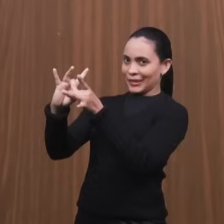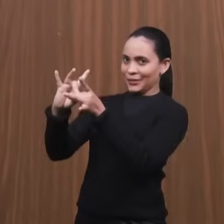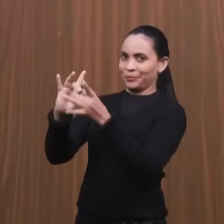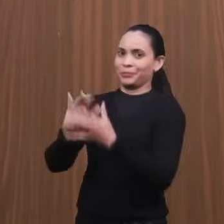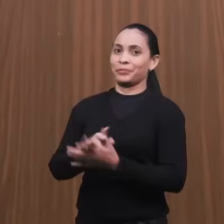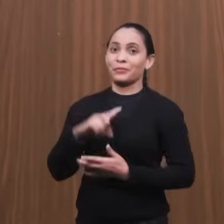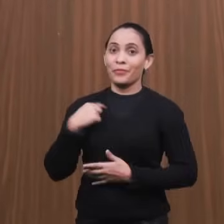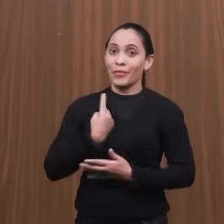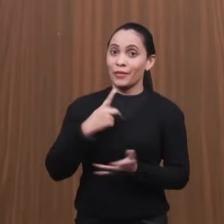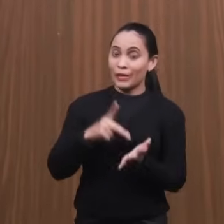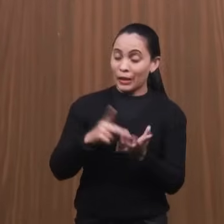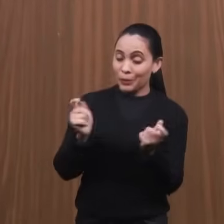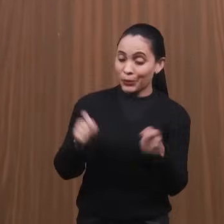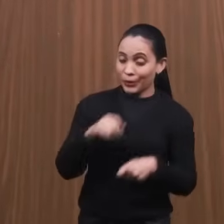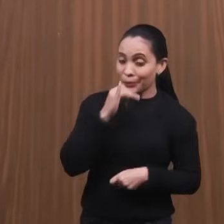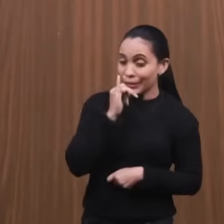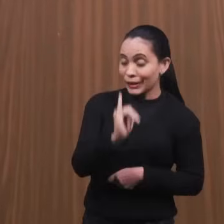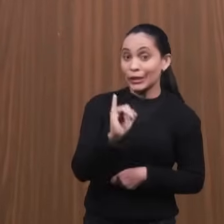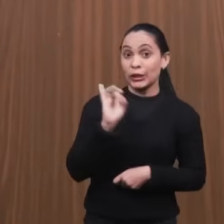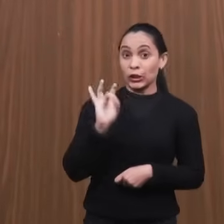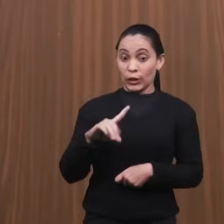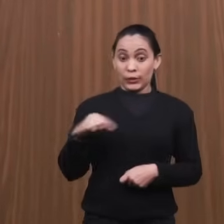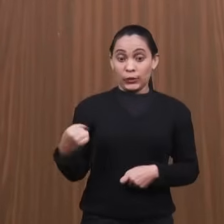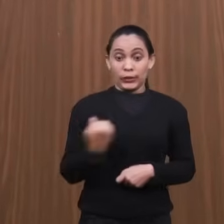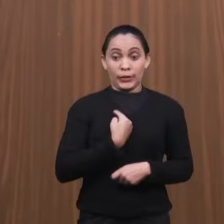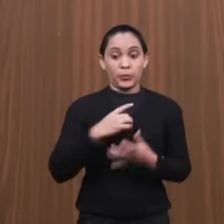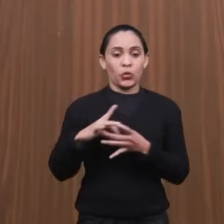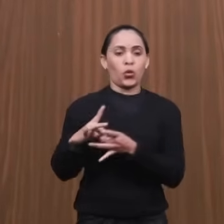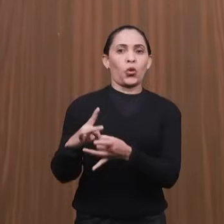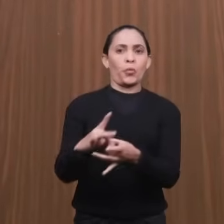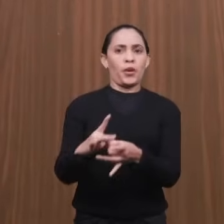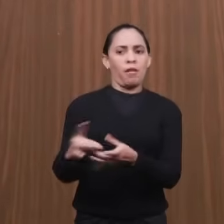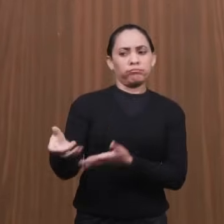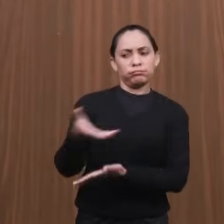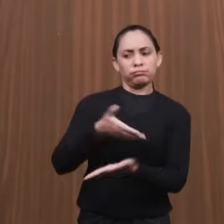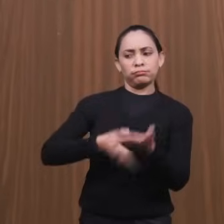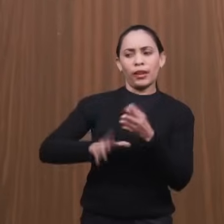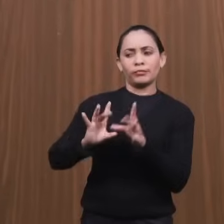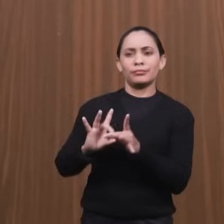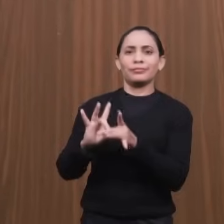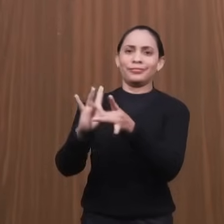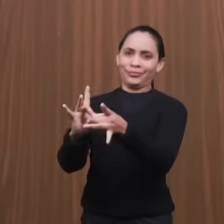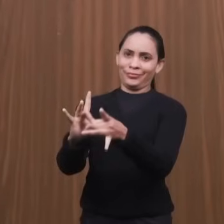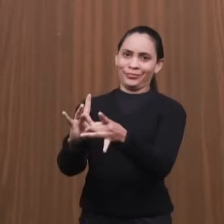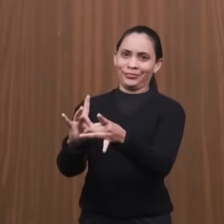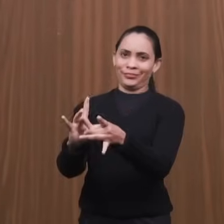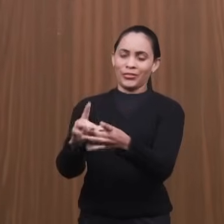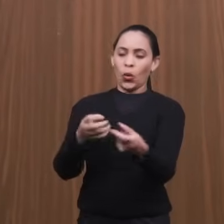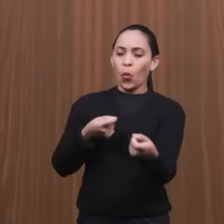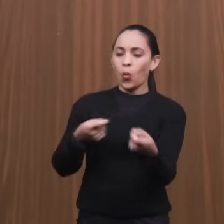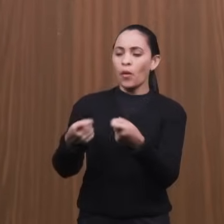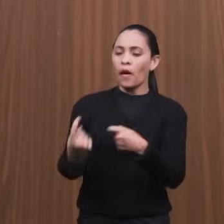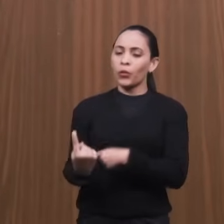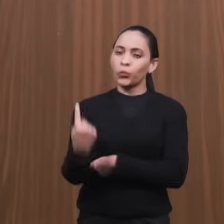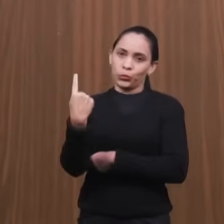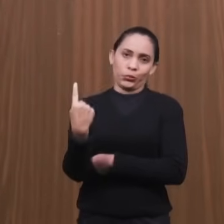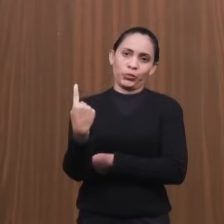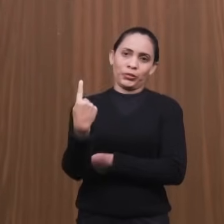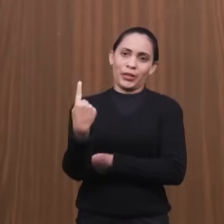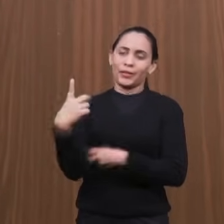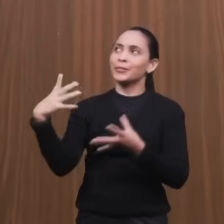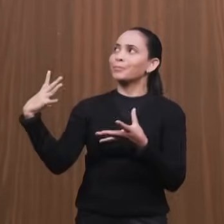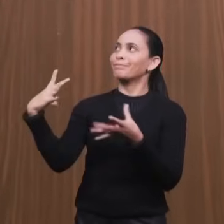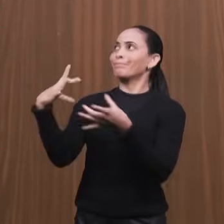verdade, podemos até dizer, só temos comunhão uns com os outros porque estamos ligados ao mesmo governo, estamos ligados